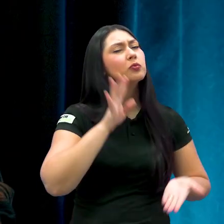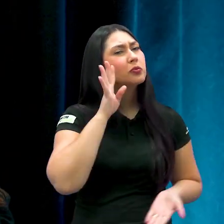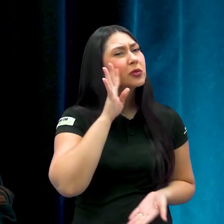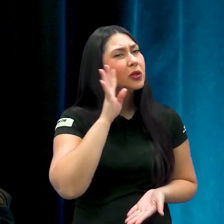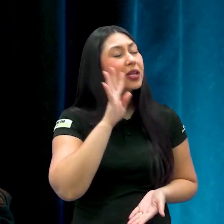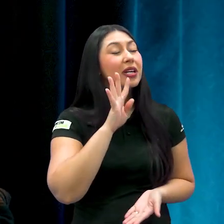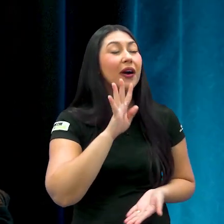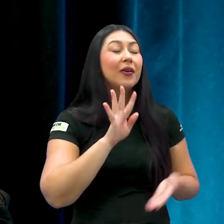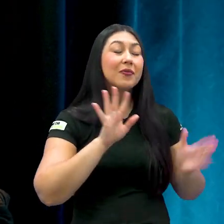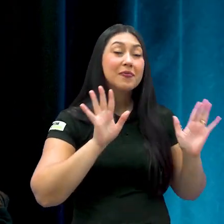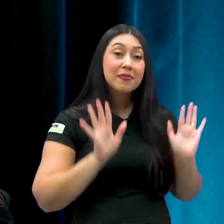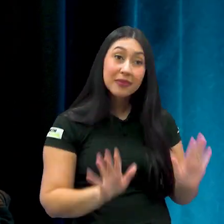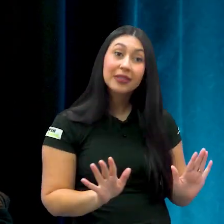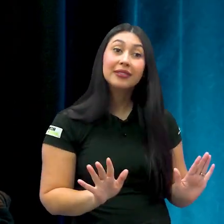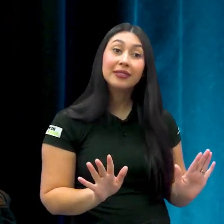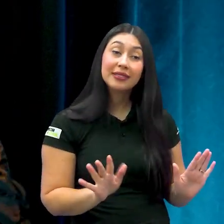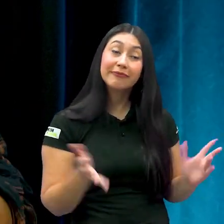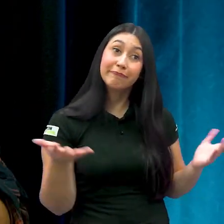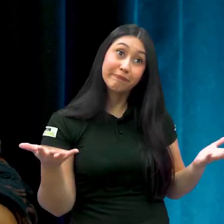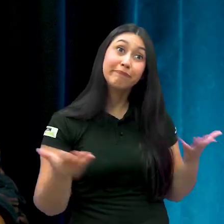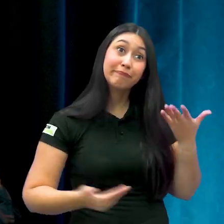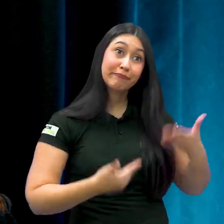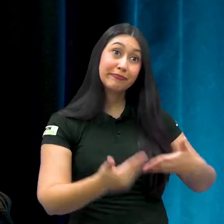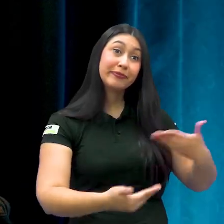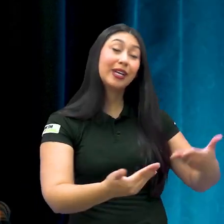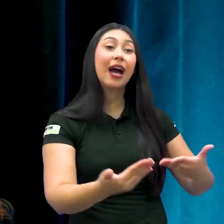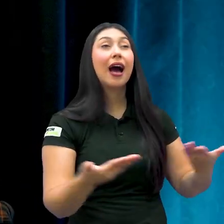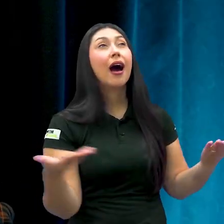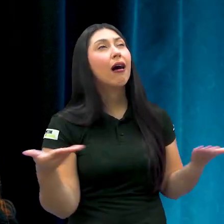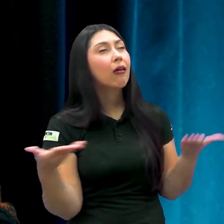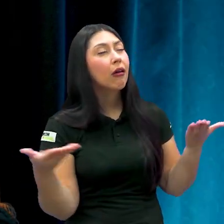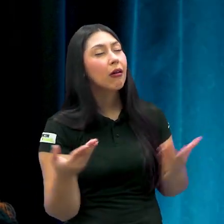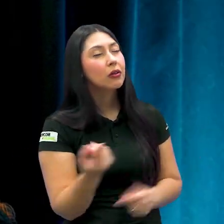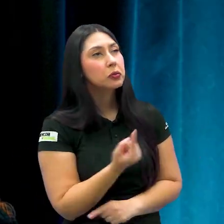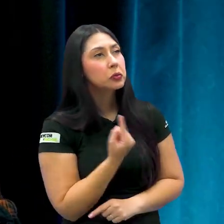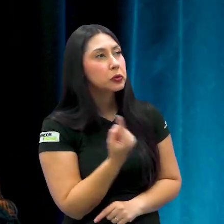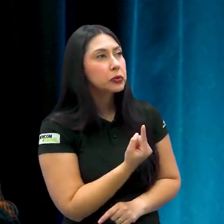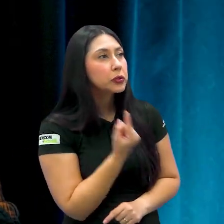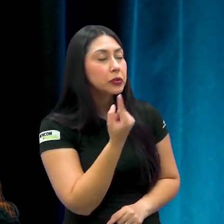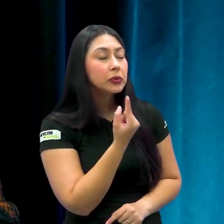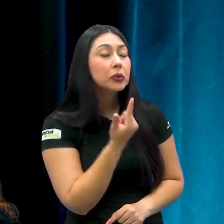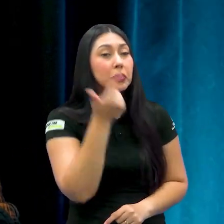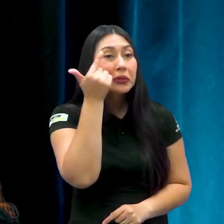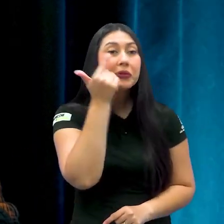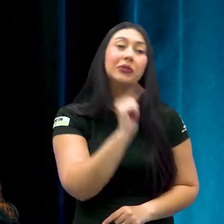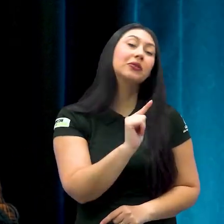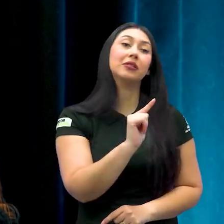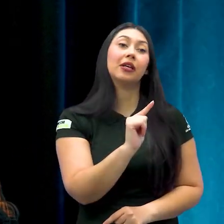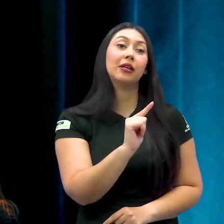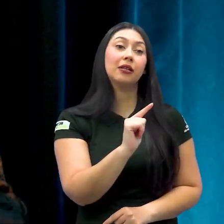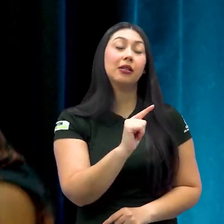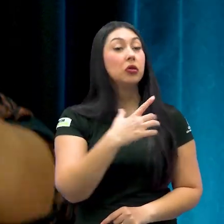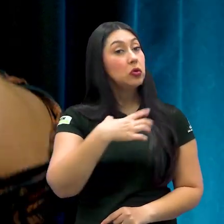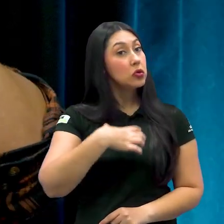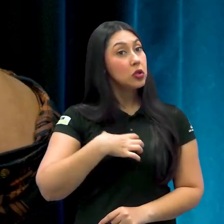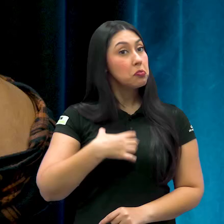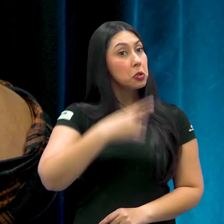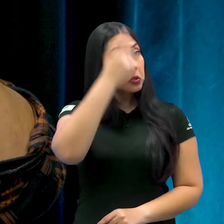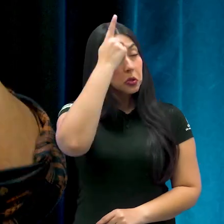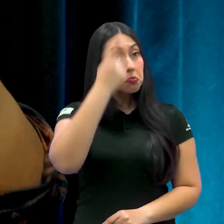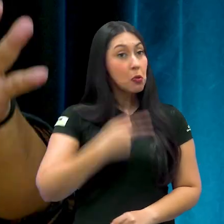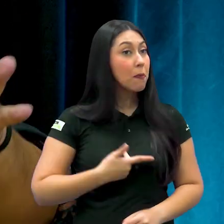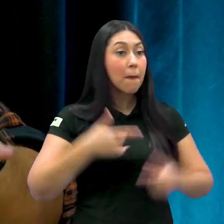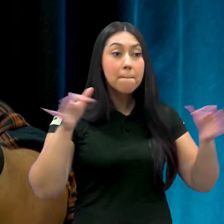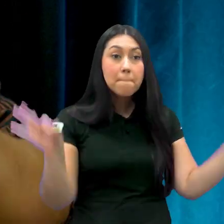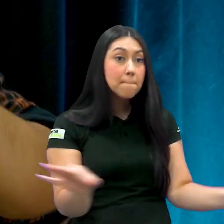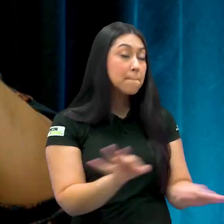também que sempre saía rápido, mas enfim, é um processo. Sozinho, você consegue colocar aquilo que